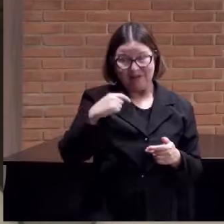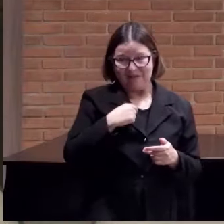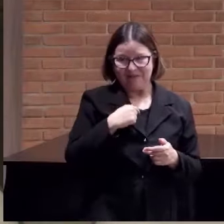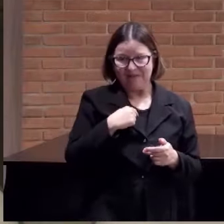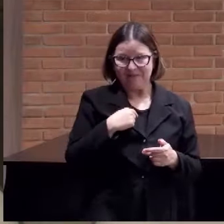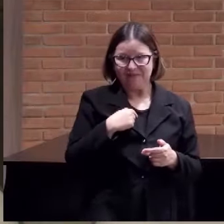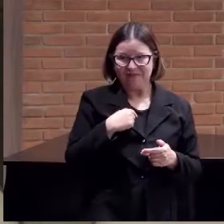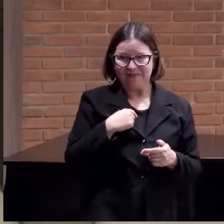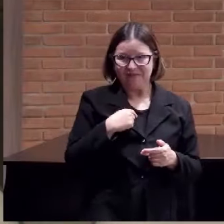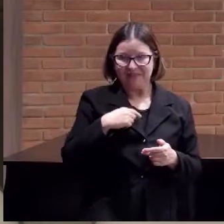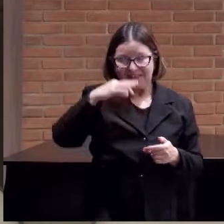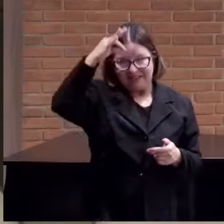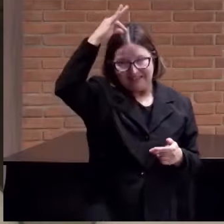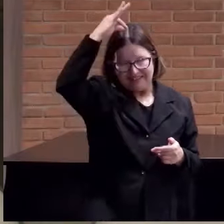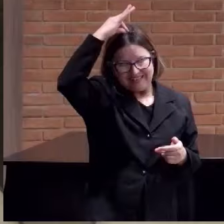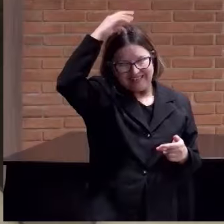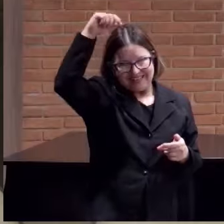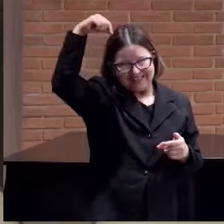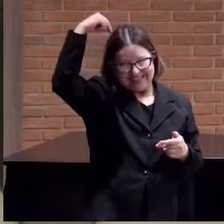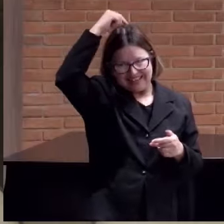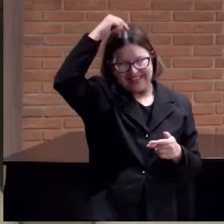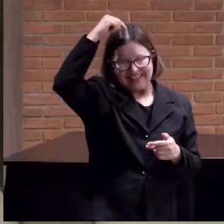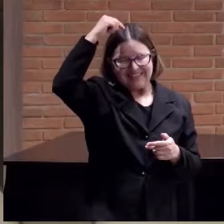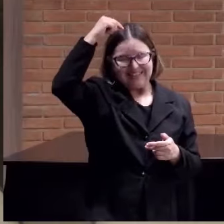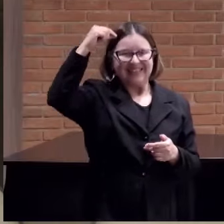o outro,